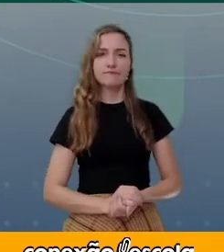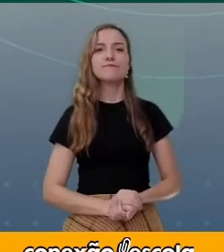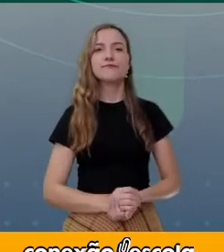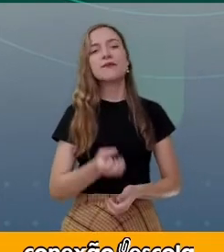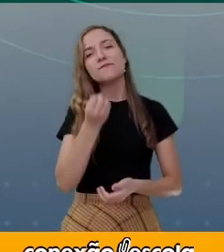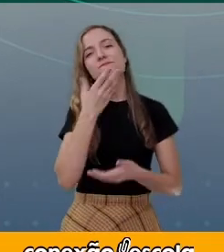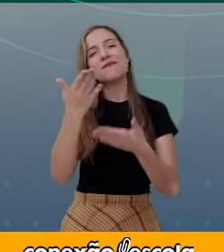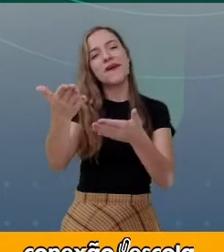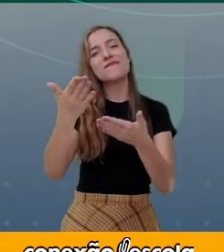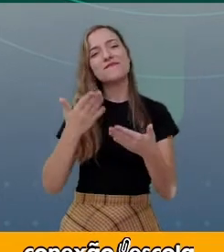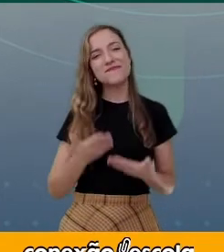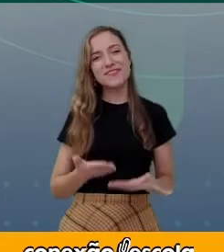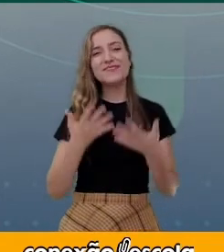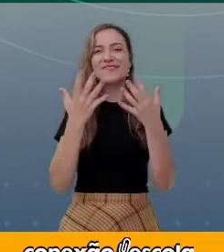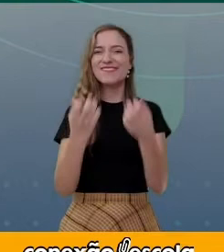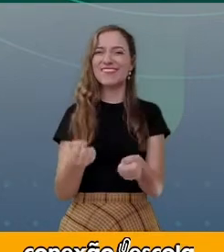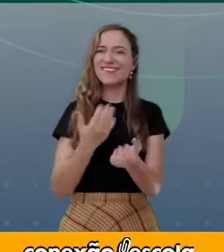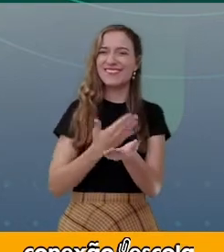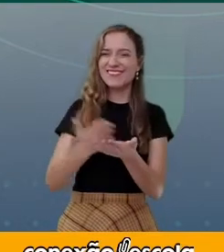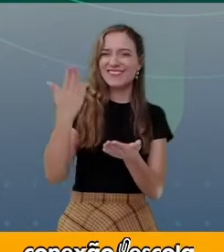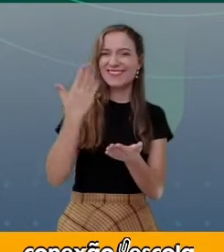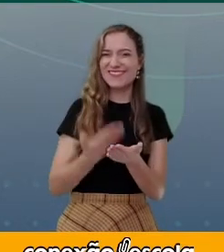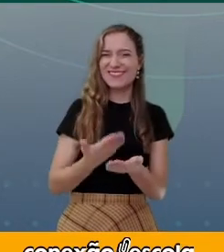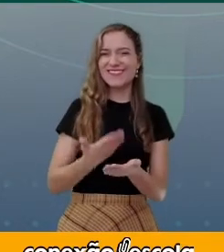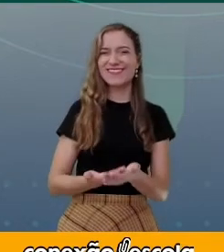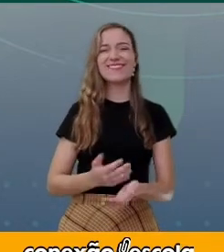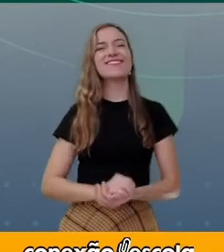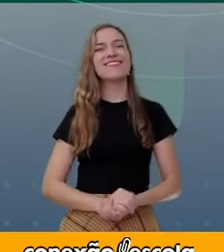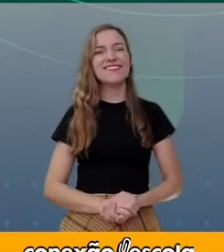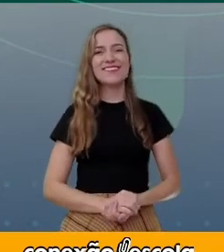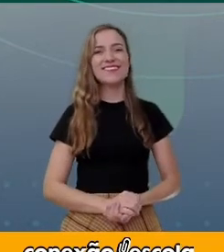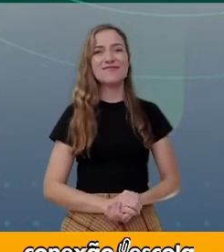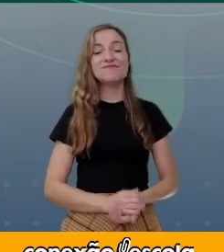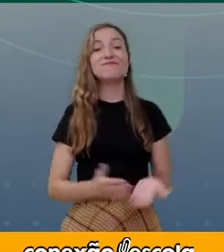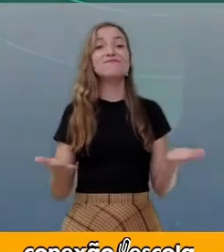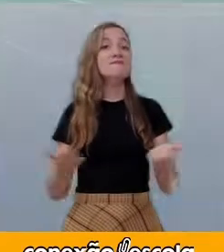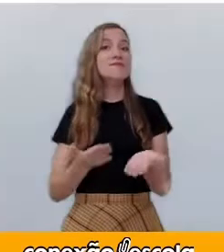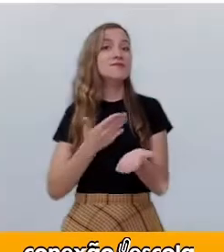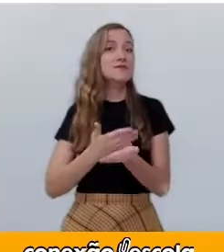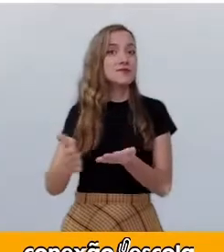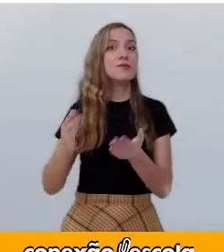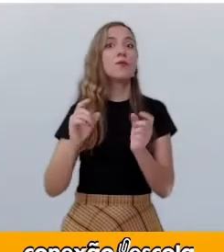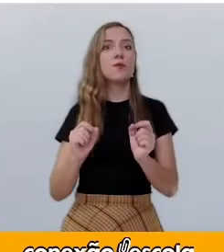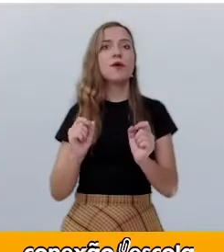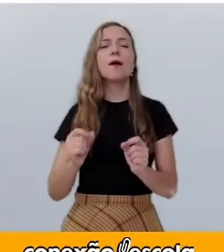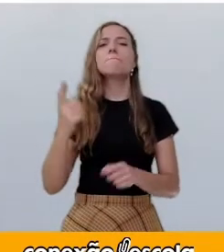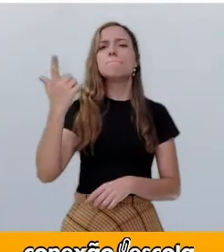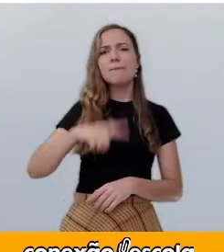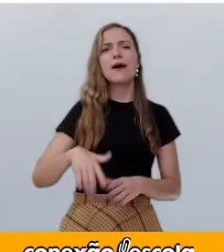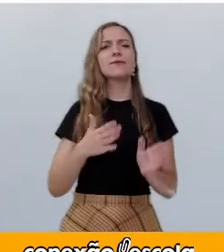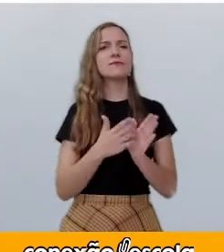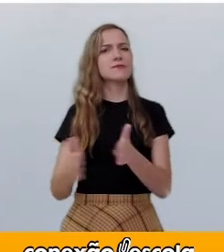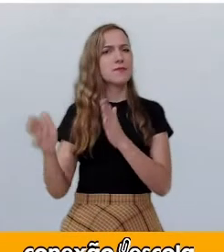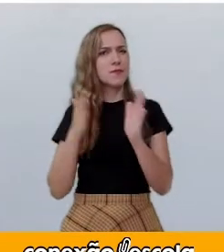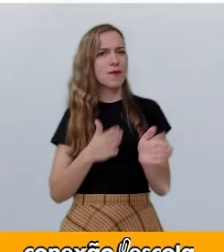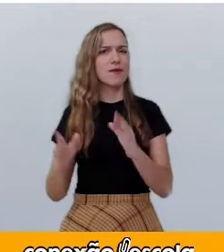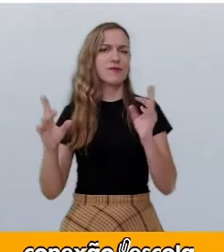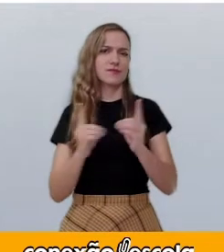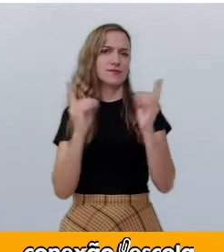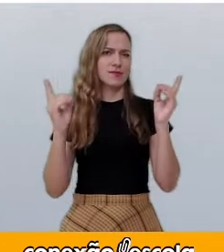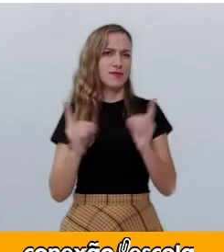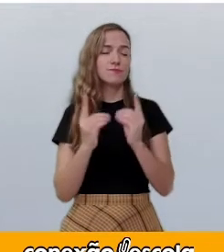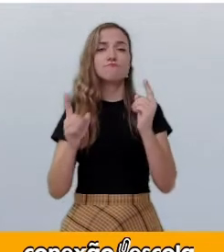sejam todos bem-vindos e vamos à aula iniciaremos mas uma sequência didática